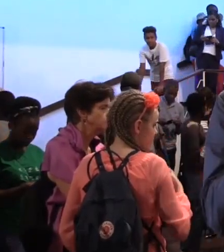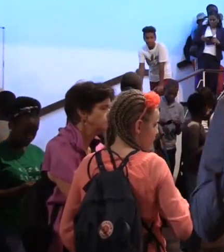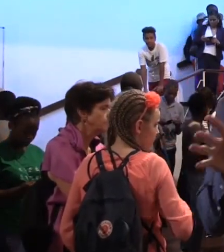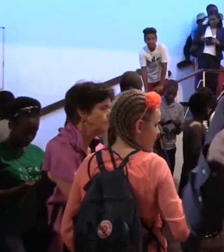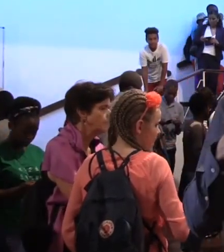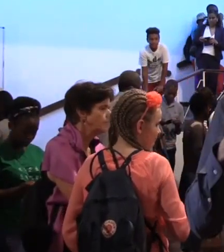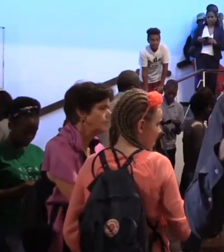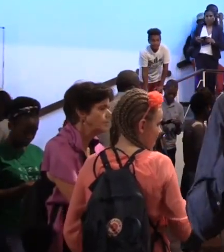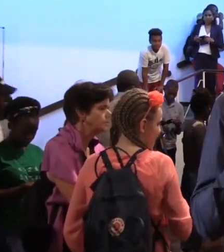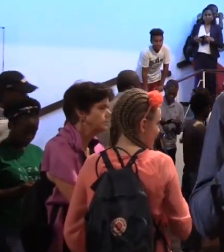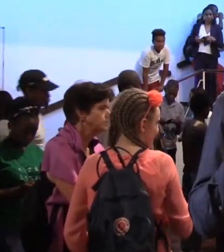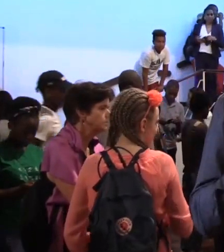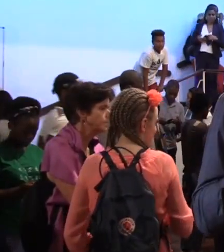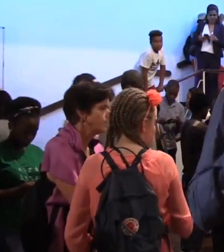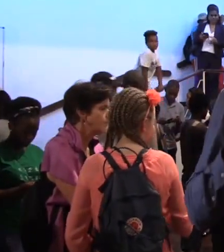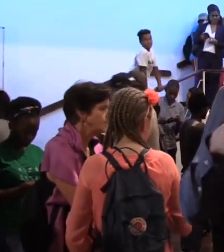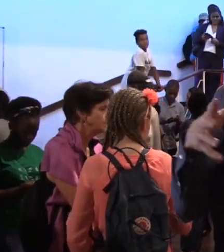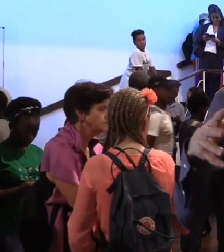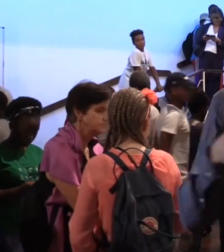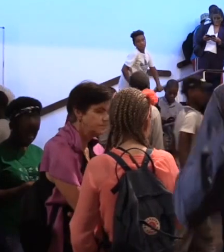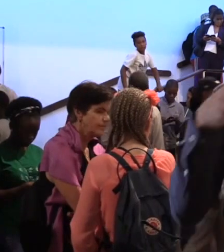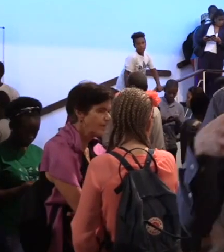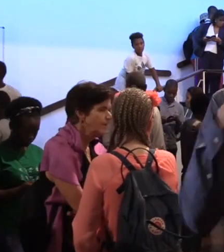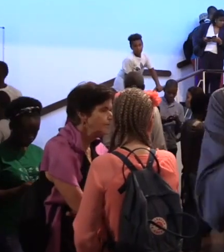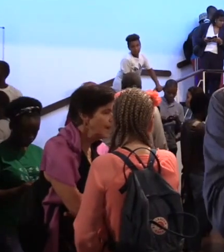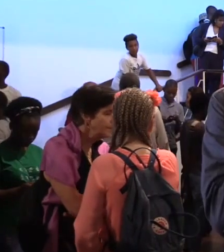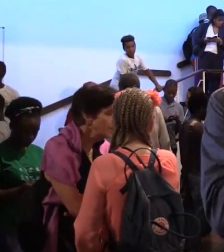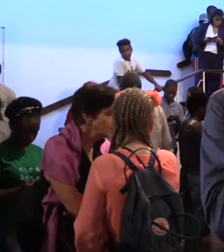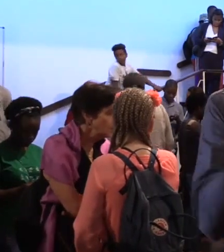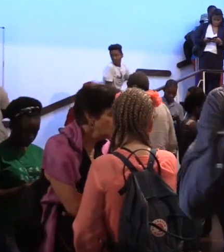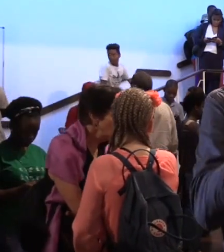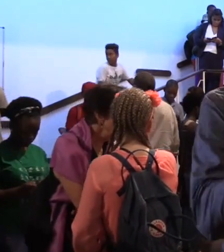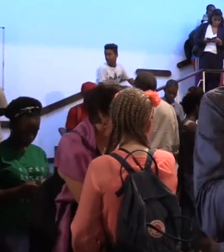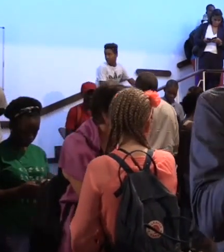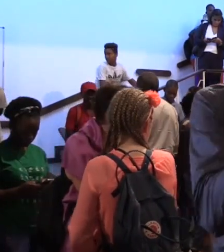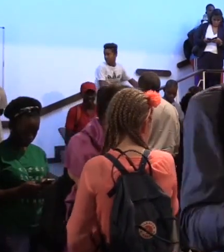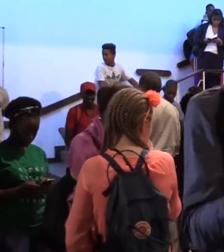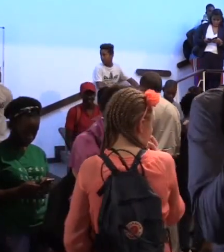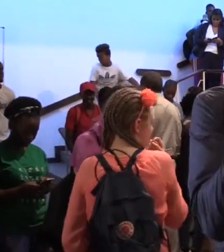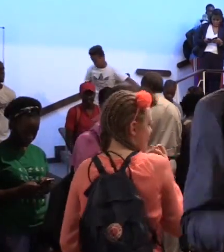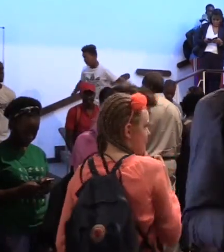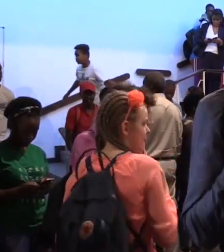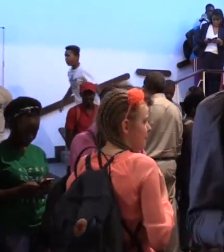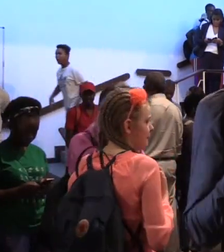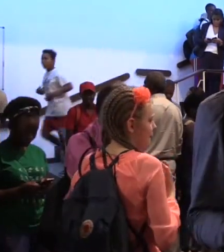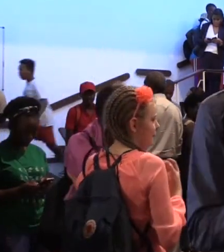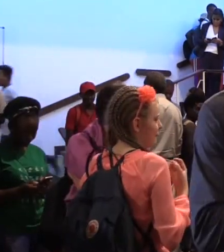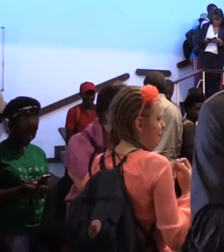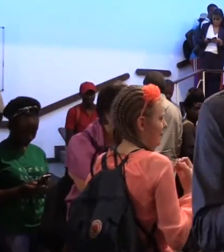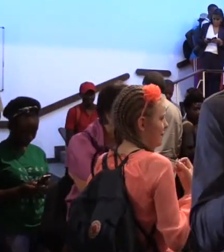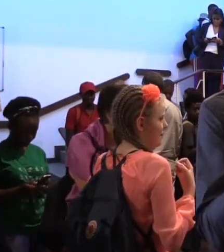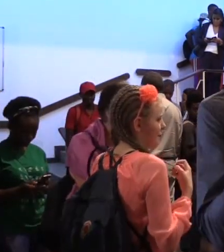para nos suportarmos. Um grupo é muito mais forte, tal como acontece no desporto.